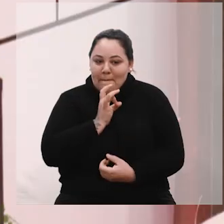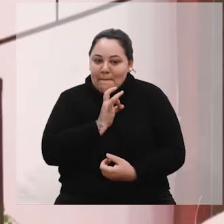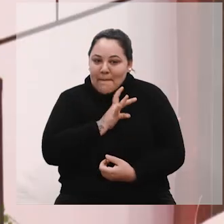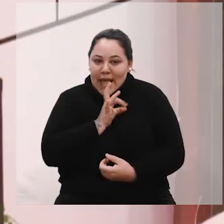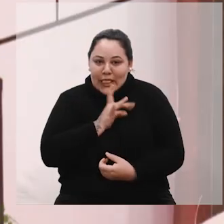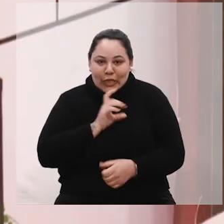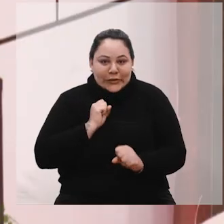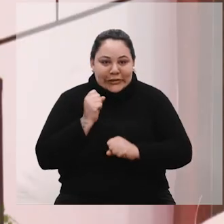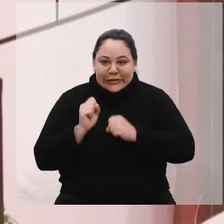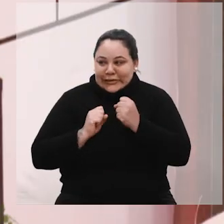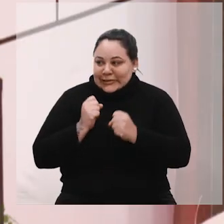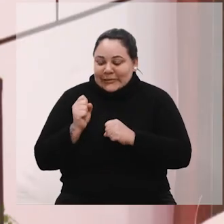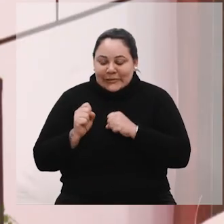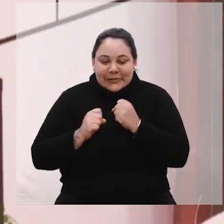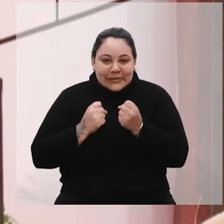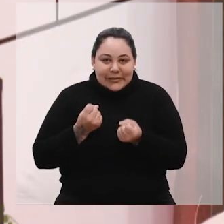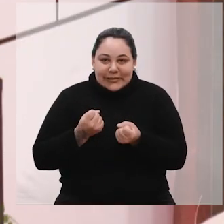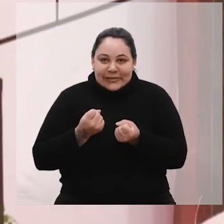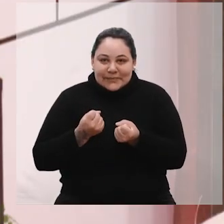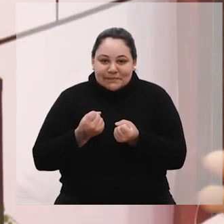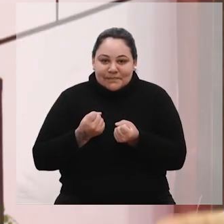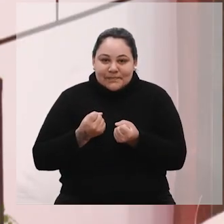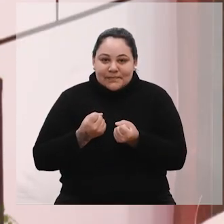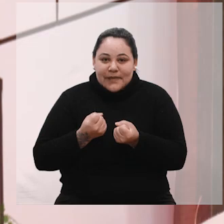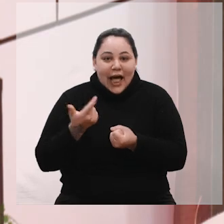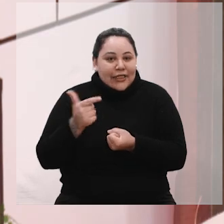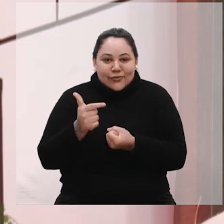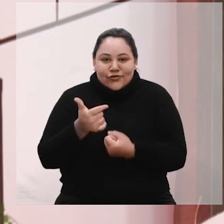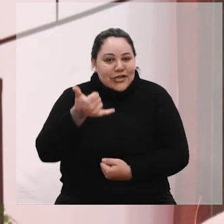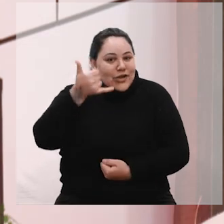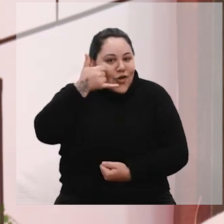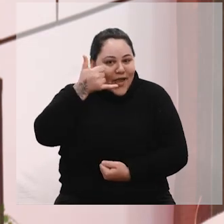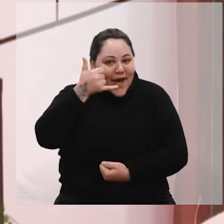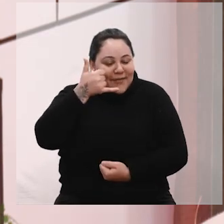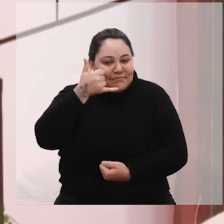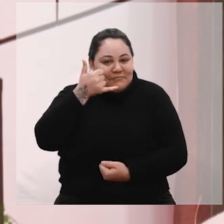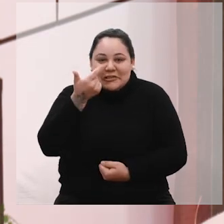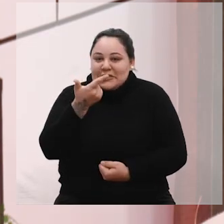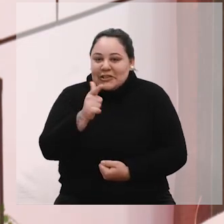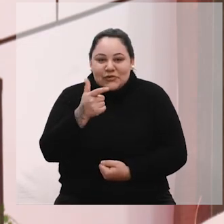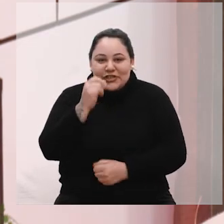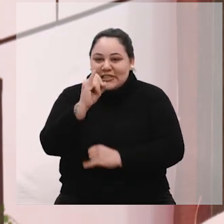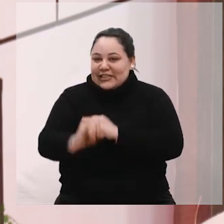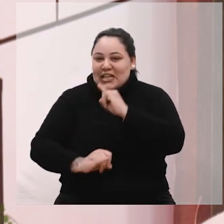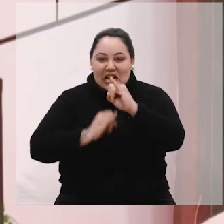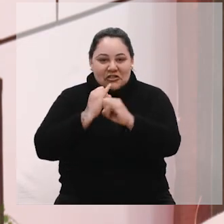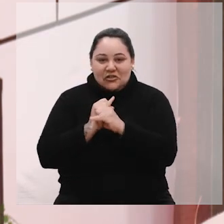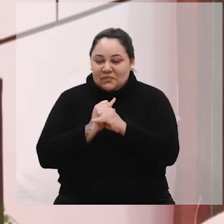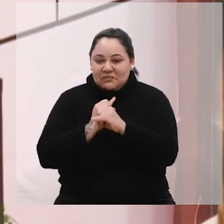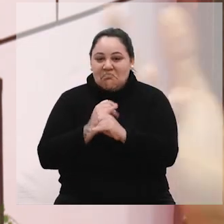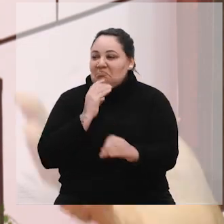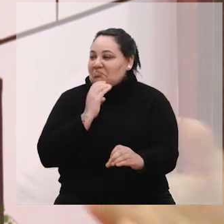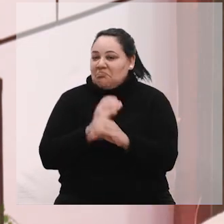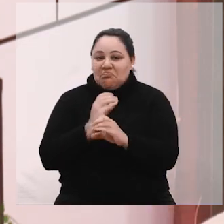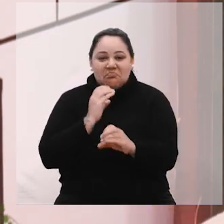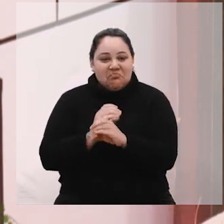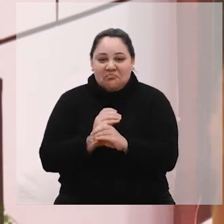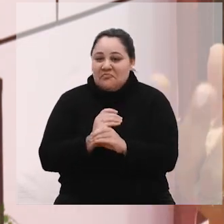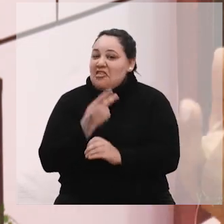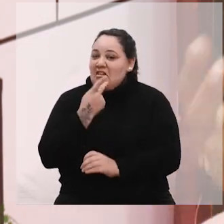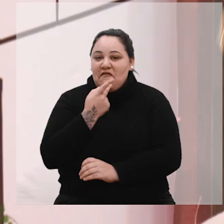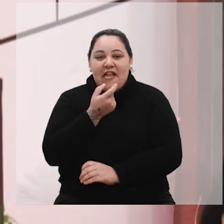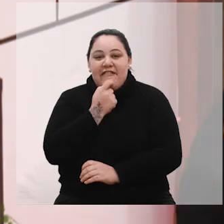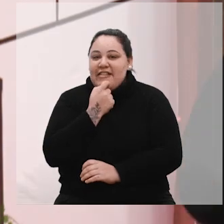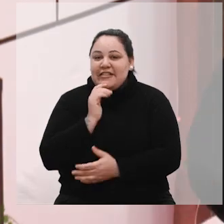quando tu tá sozinho. E nesse caso, ela tava sem celular, sem internet, sem comunicação, sem